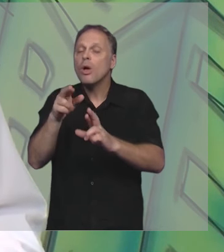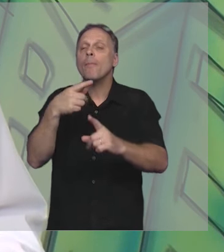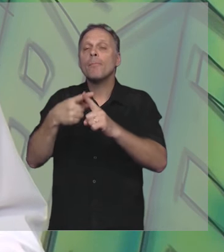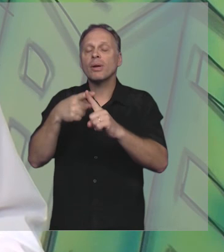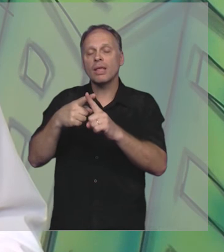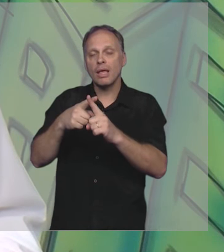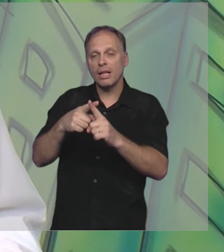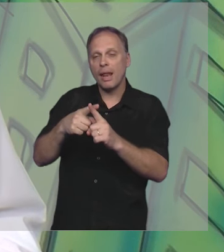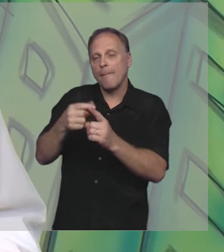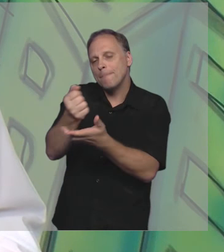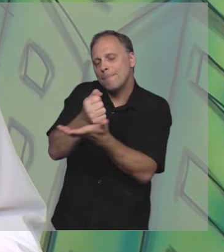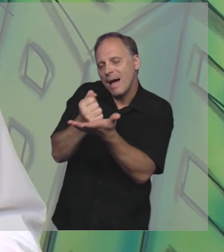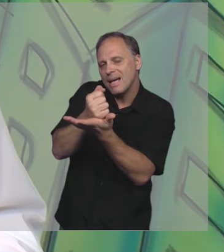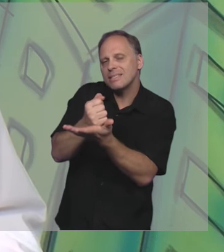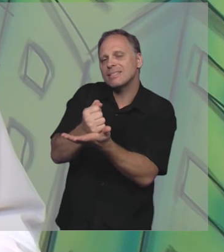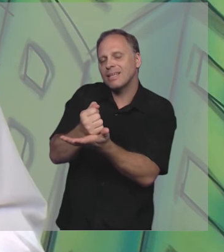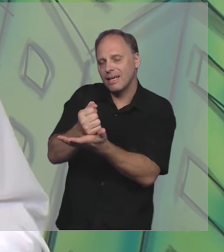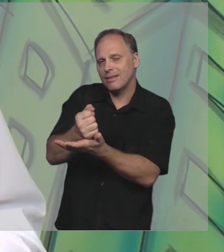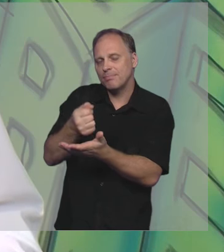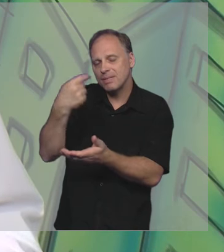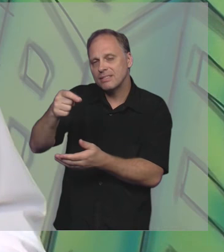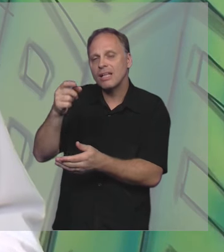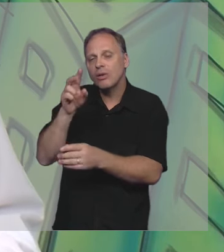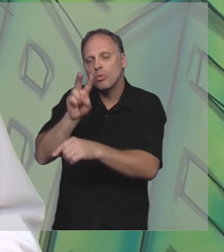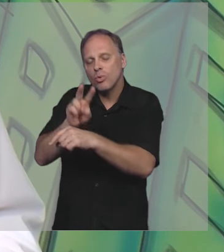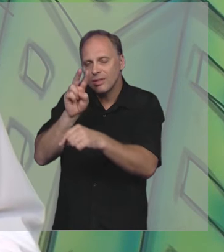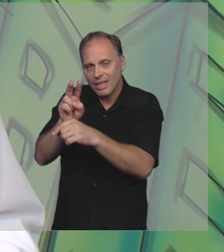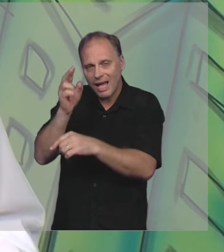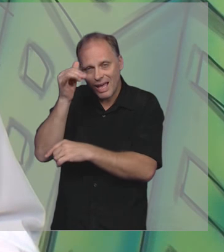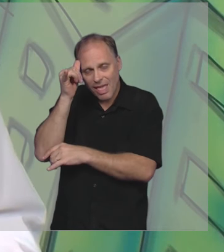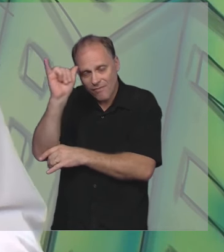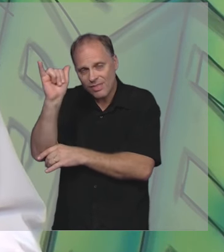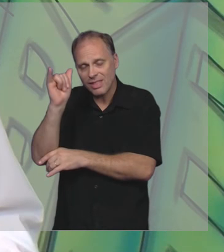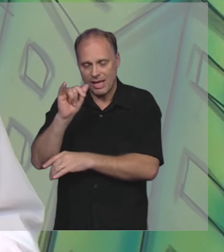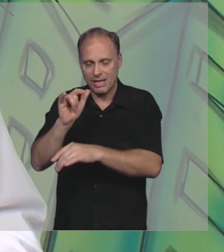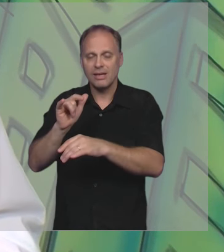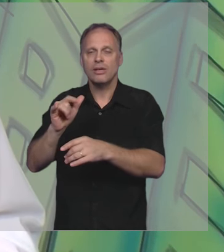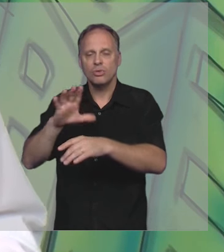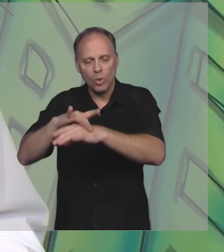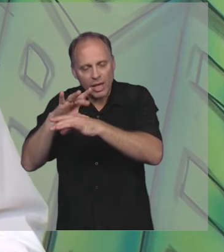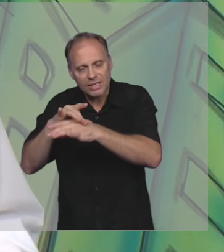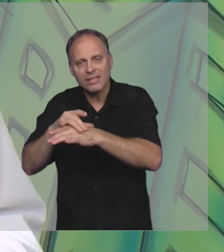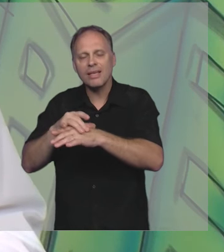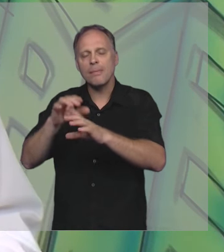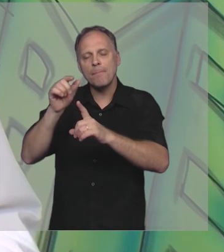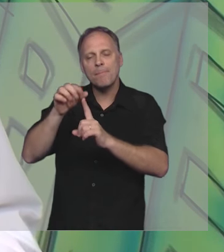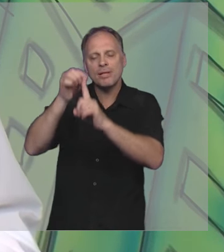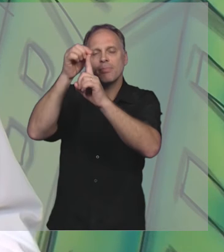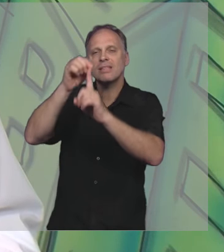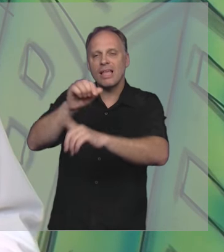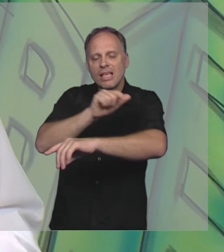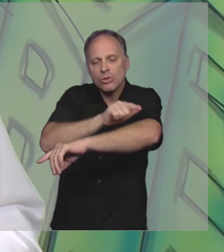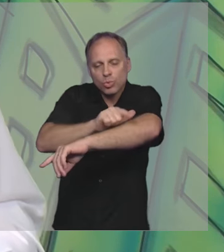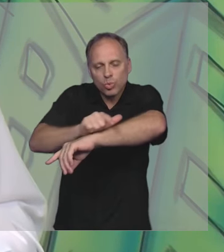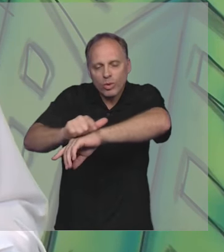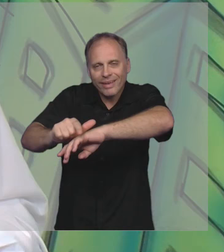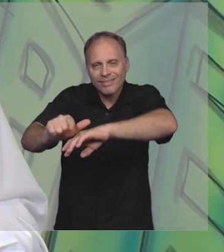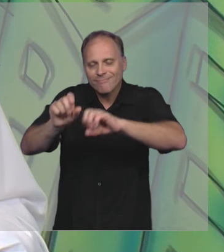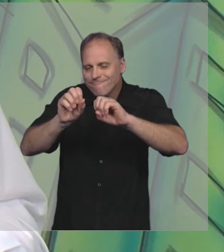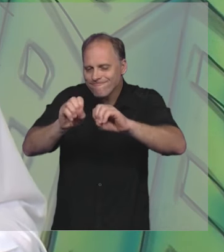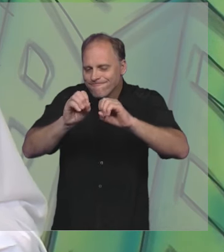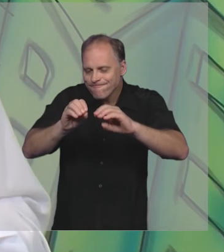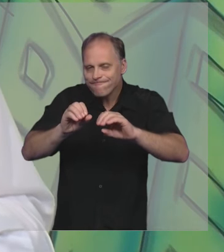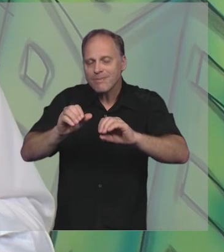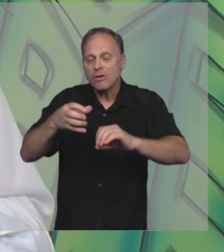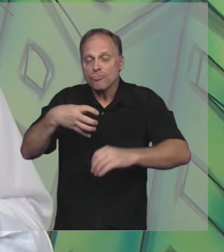na atenção básica tu vai conseguir trabalhar a prevenção da saúde e principalmente a educação na saúde, né? É quando a